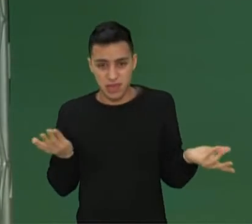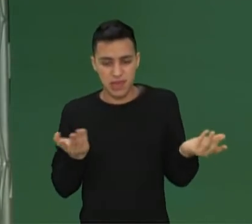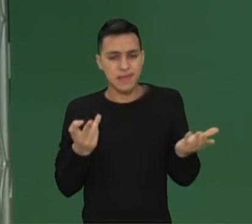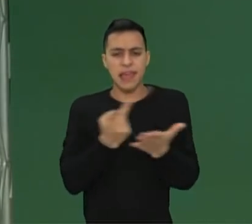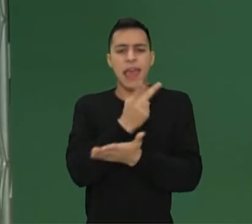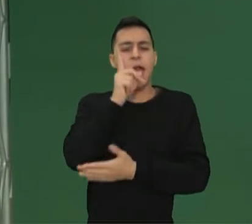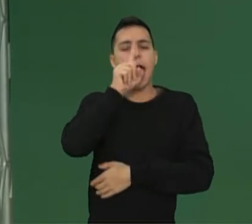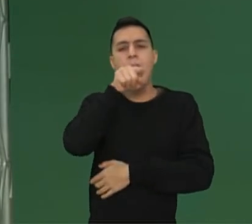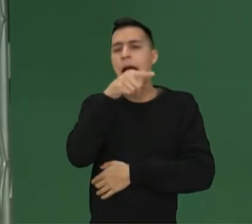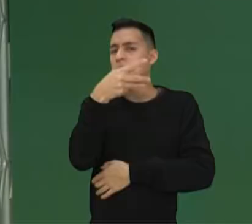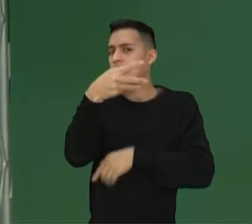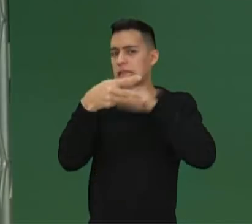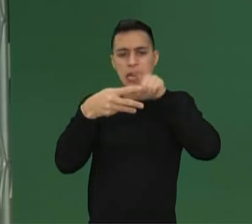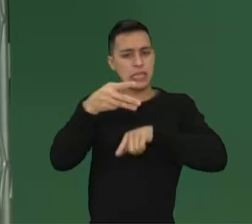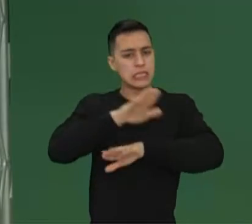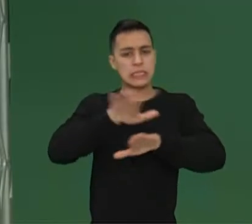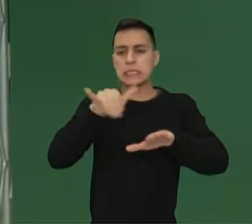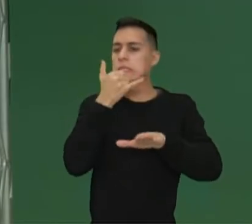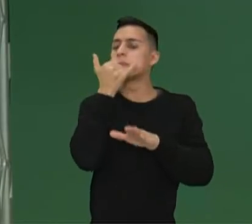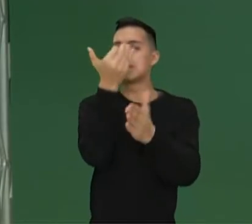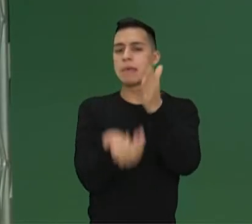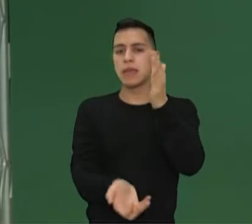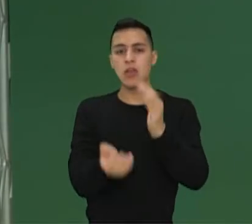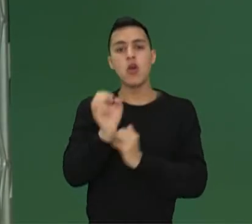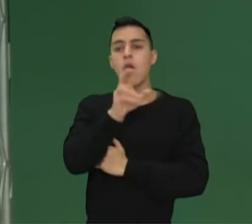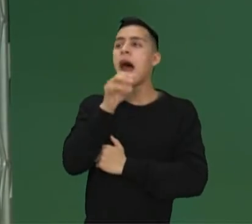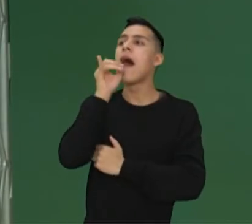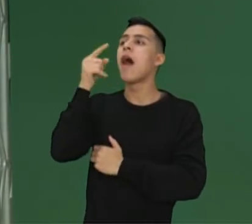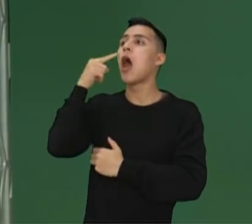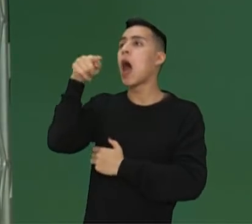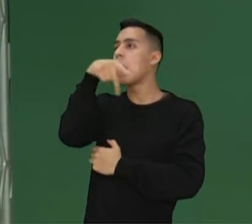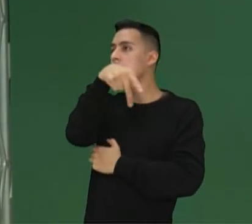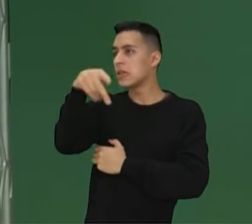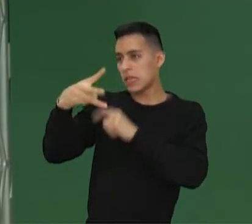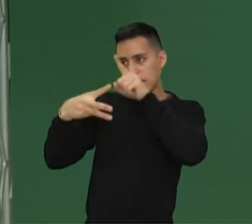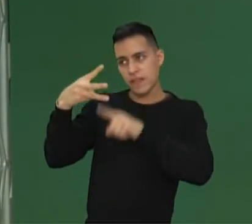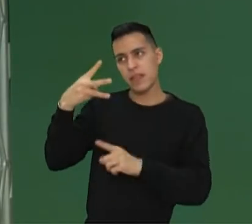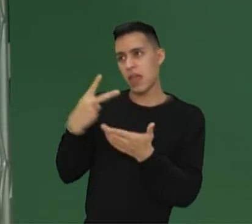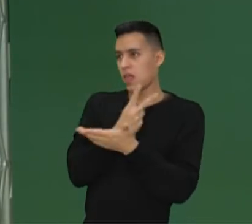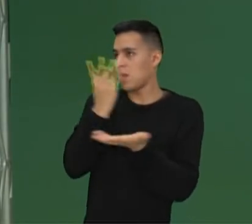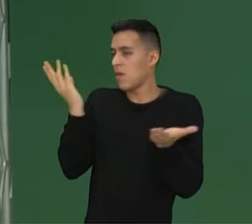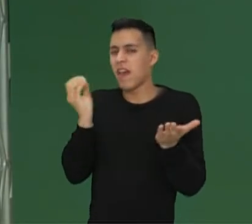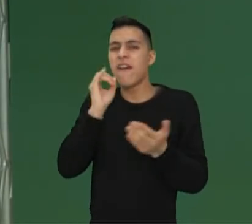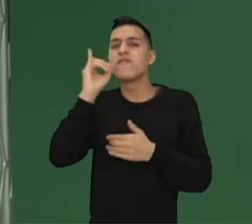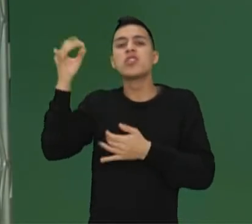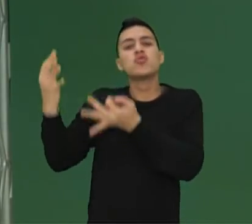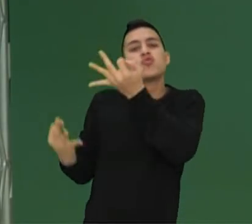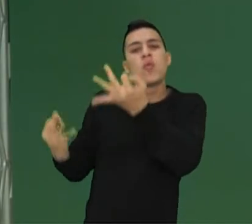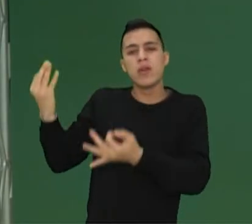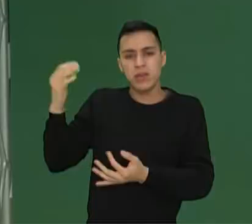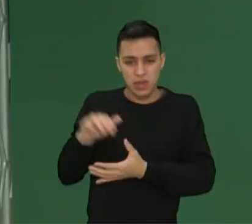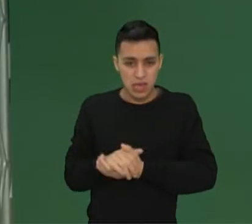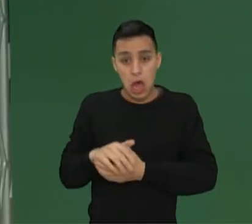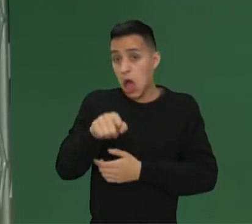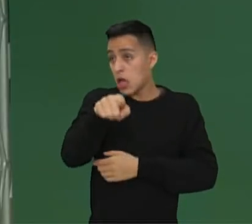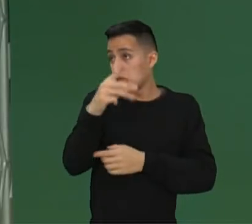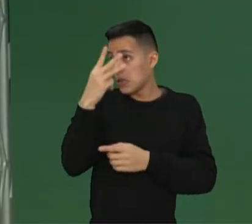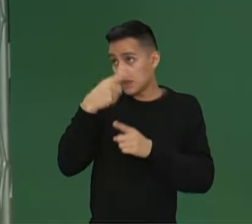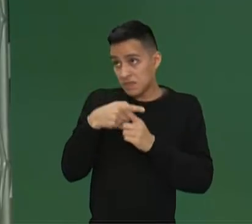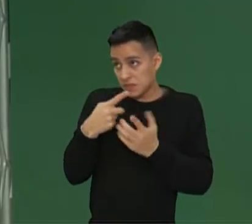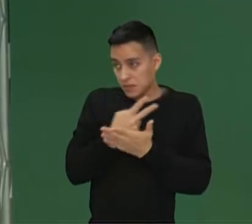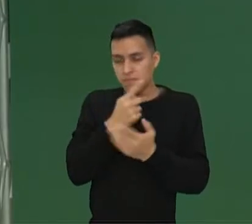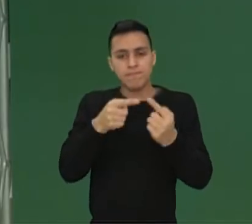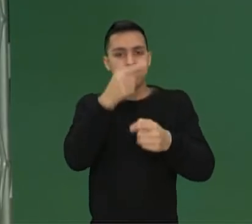3 vezes, você errou 3 vezes, perdeu. Ou avisa o professor, ou avisa o árbitro, errou 3 vezes,